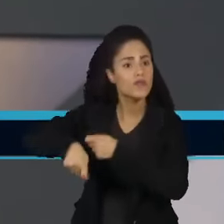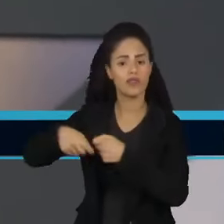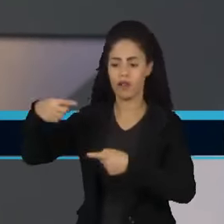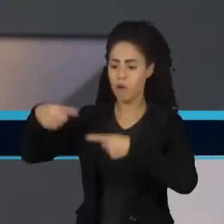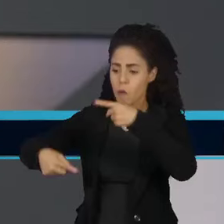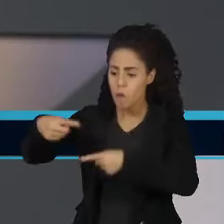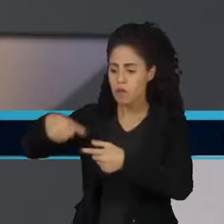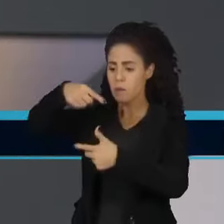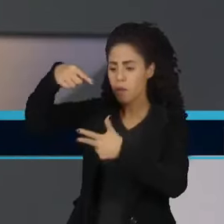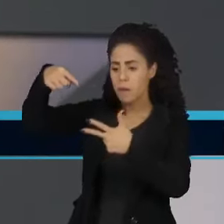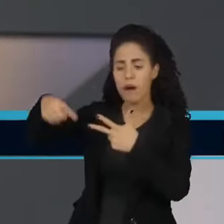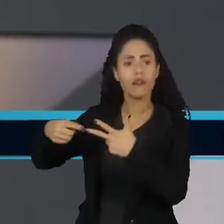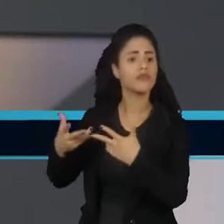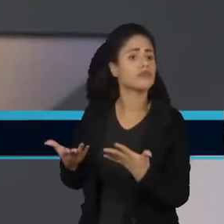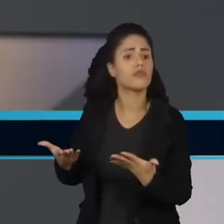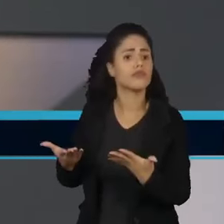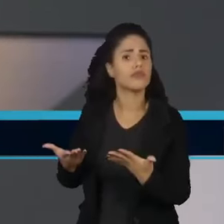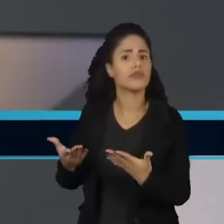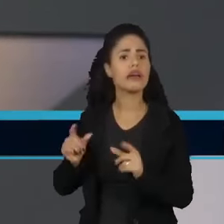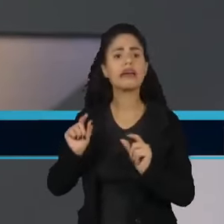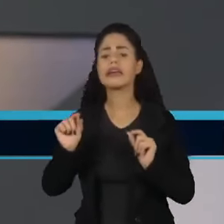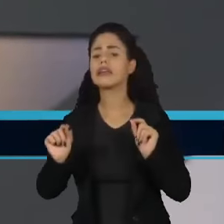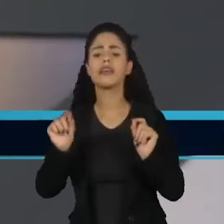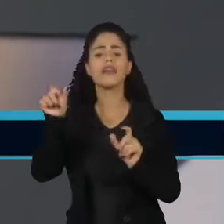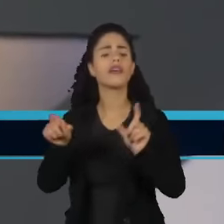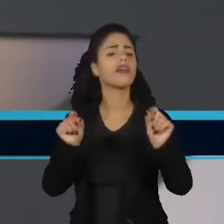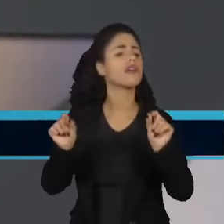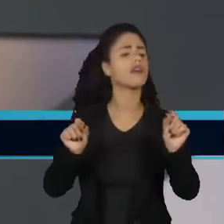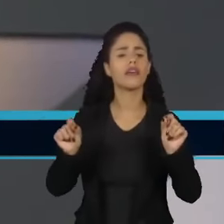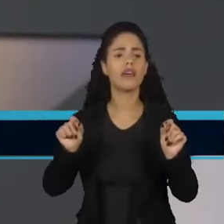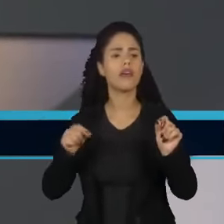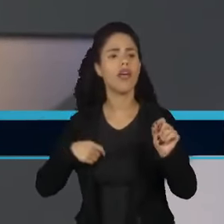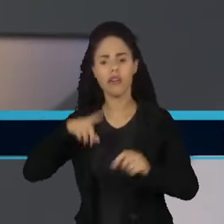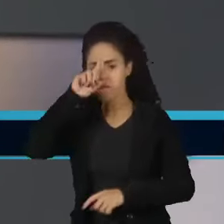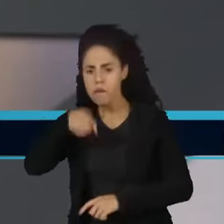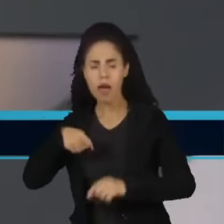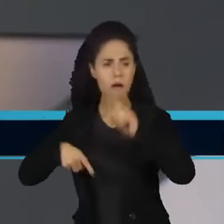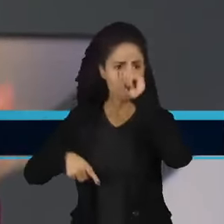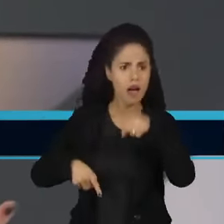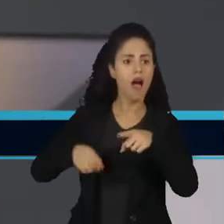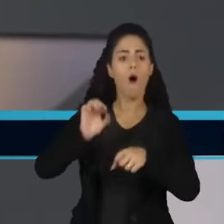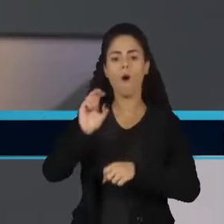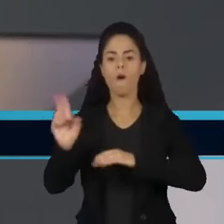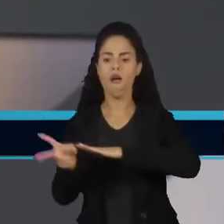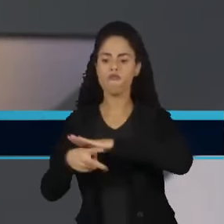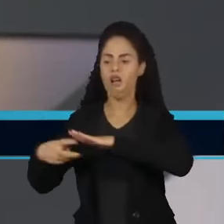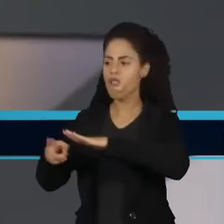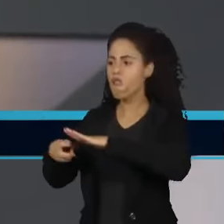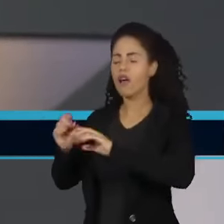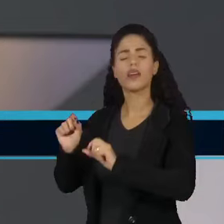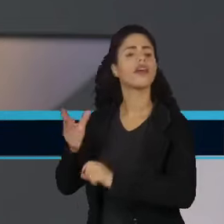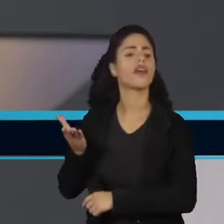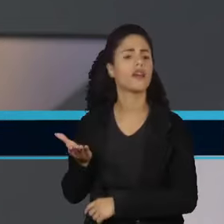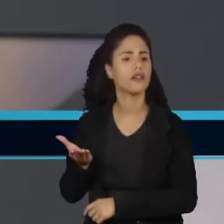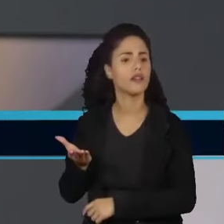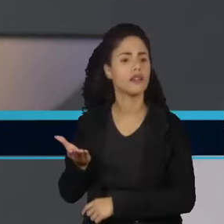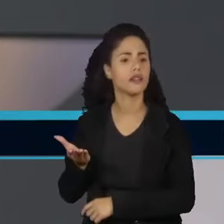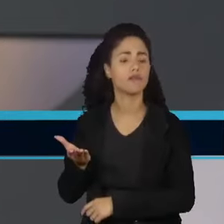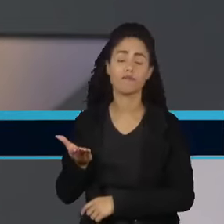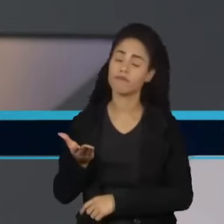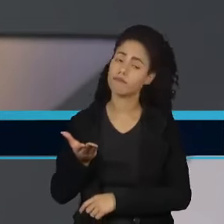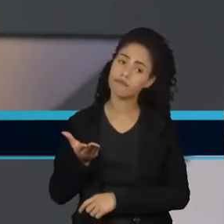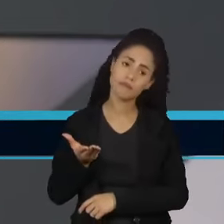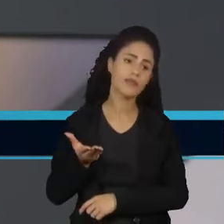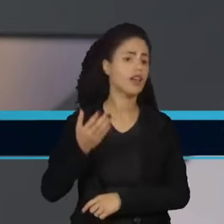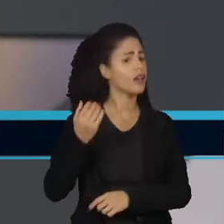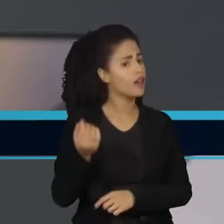Esse discurso polarizado da política de quem é o que faz mais fraude, esse jogo que se acaba se construindo, eu acho que não valoriza,